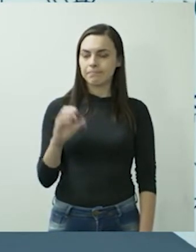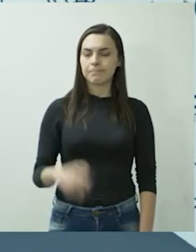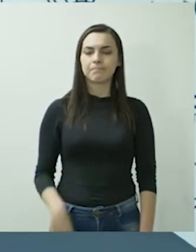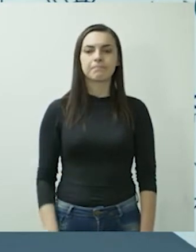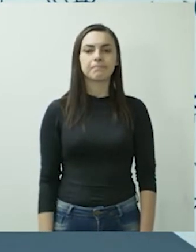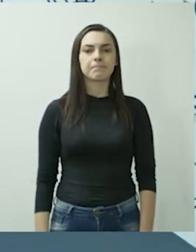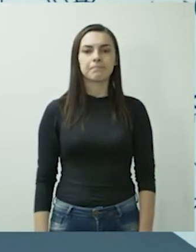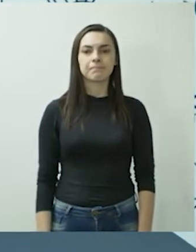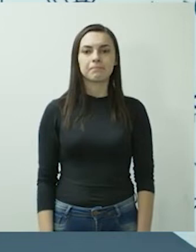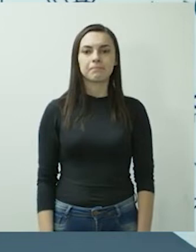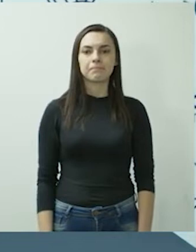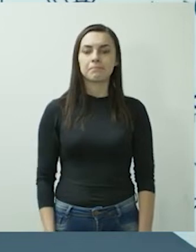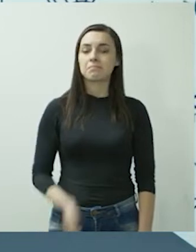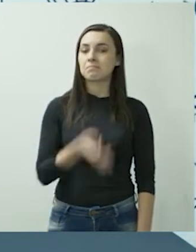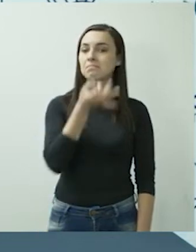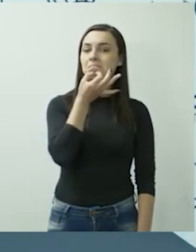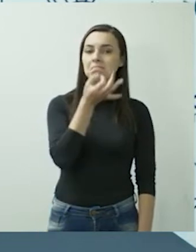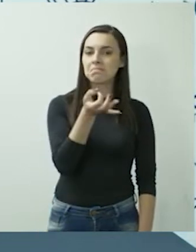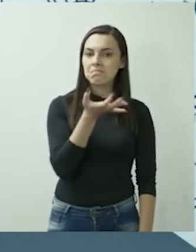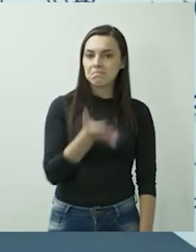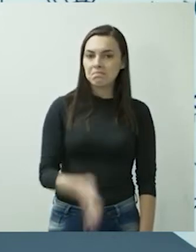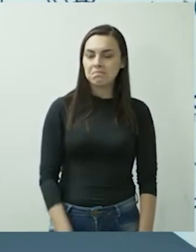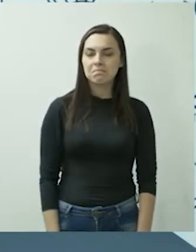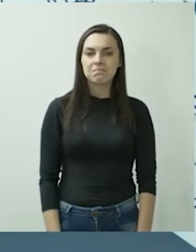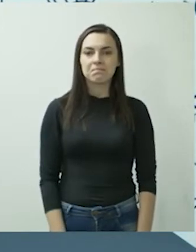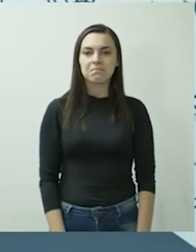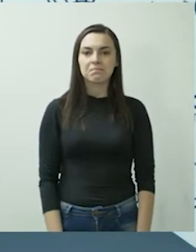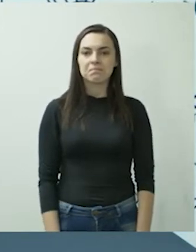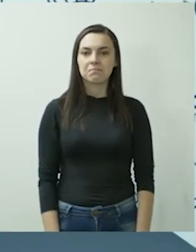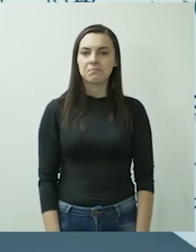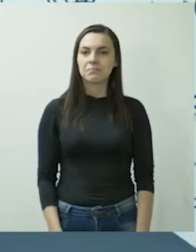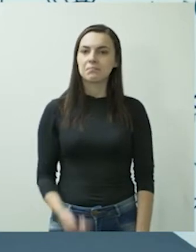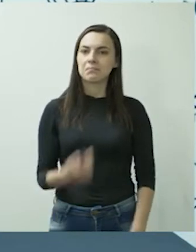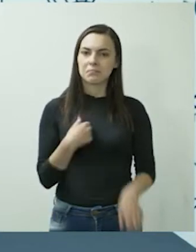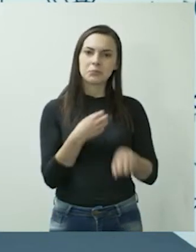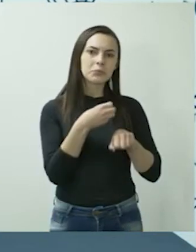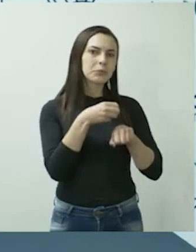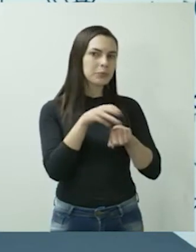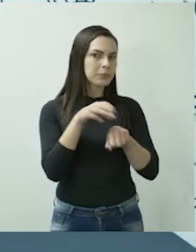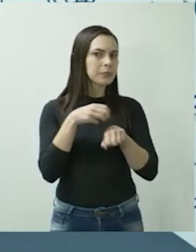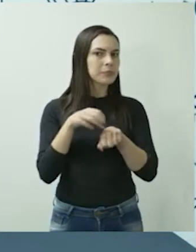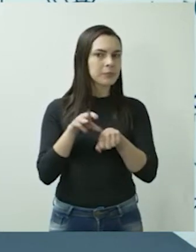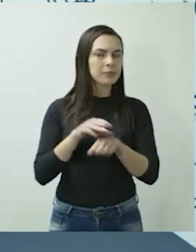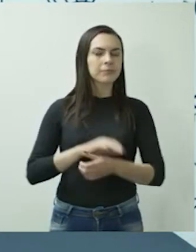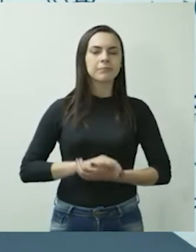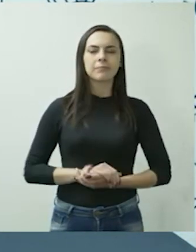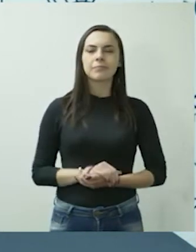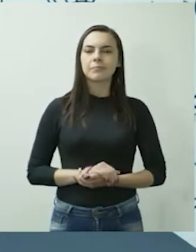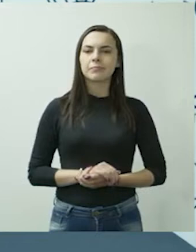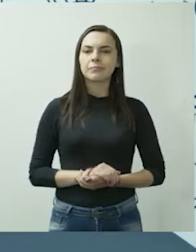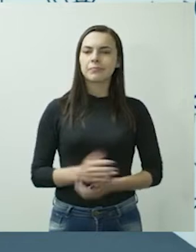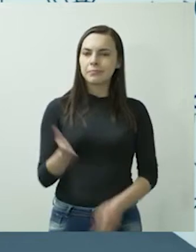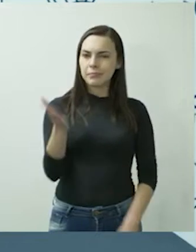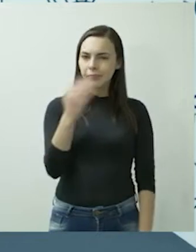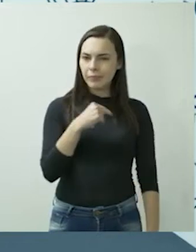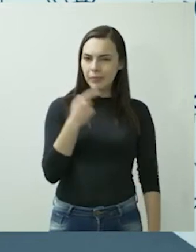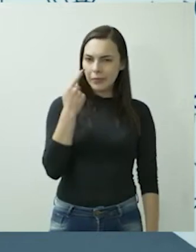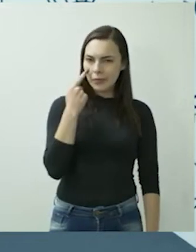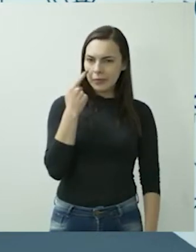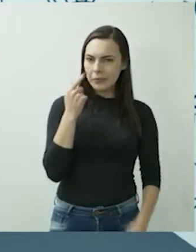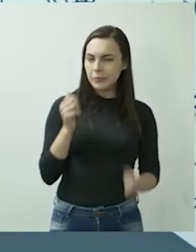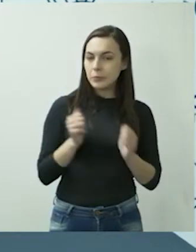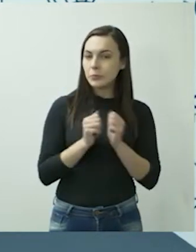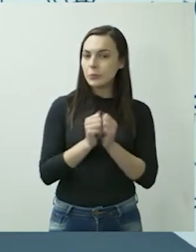1, 2, 3, 4, 5, 6, 7, 8, 9, 10. O que vocês acham? Dei essa dica aí. Vamos ver juntos